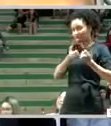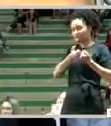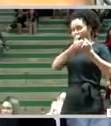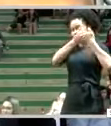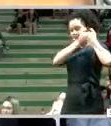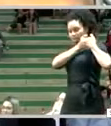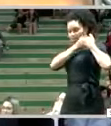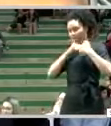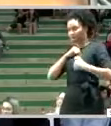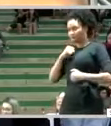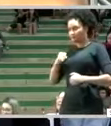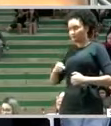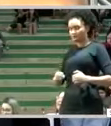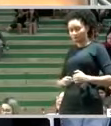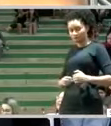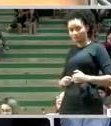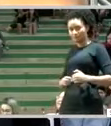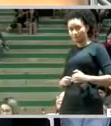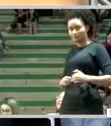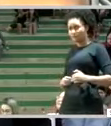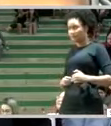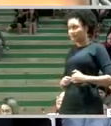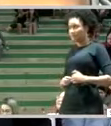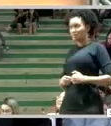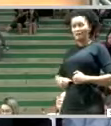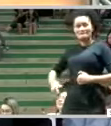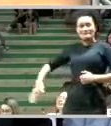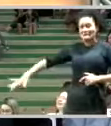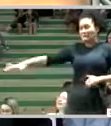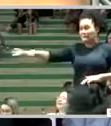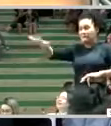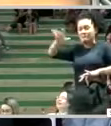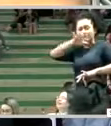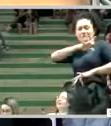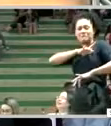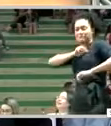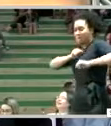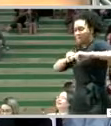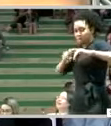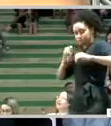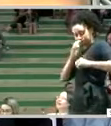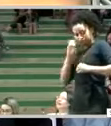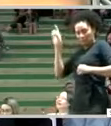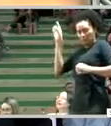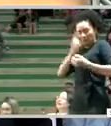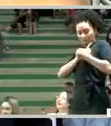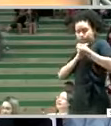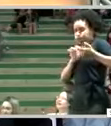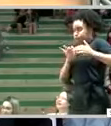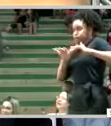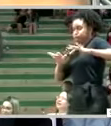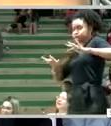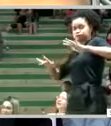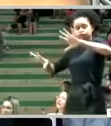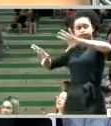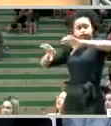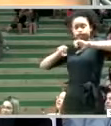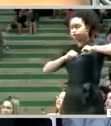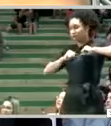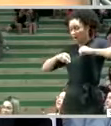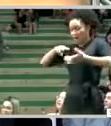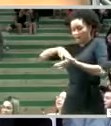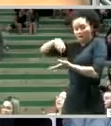sacerdote. O maior avivamento que Davi já sentiu foi quando saiu da casa do Zé Ninguém. Ele